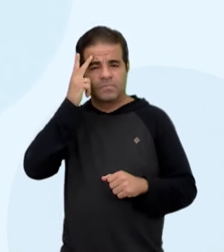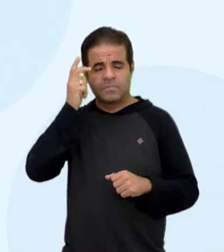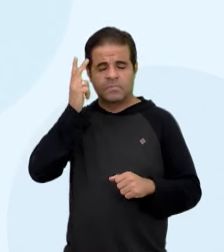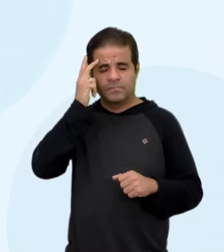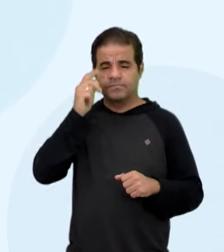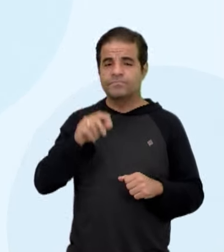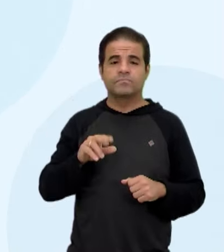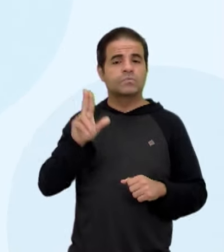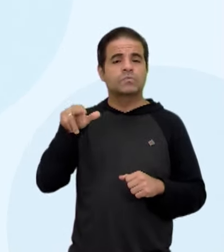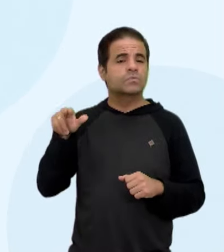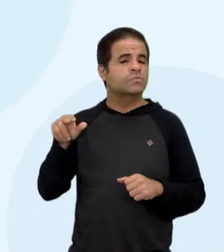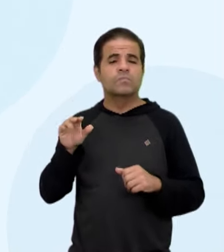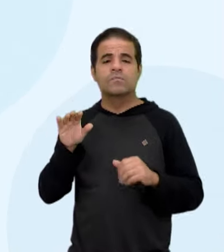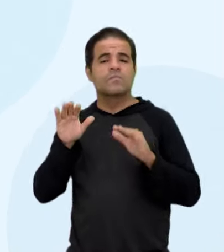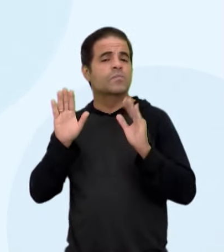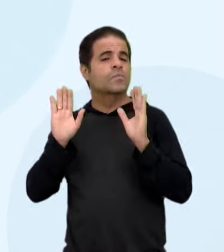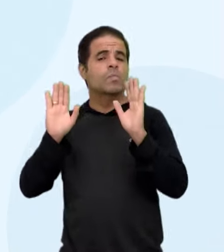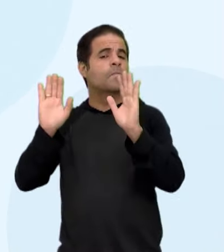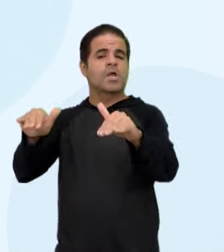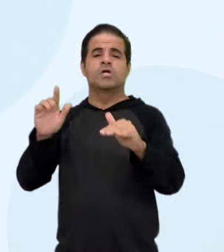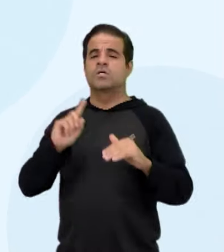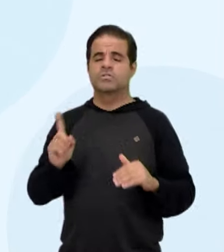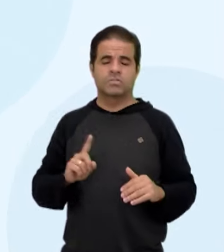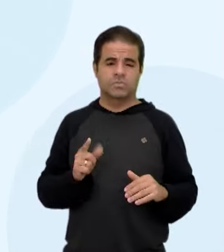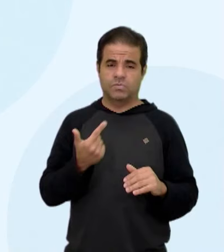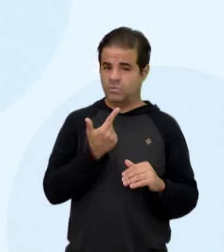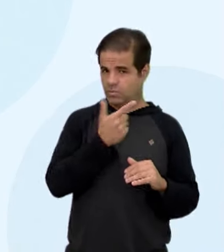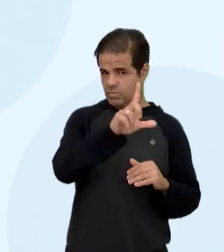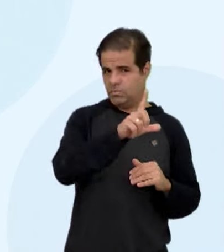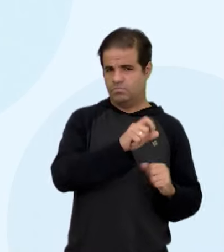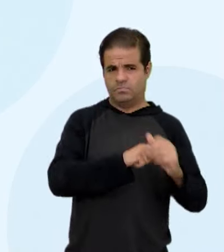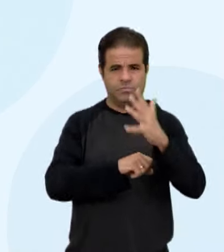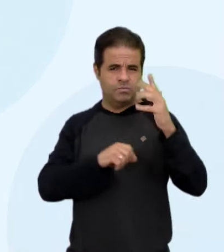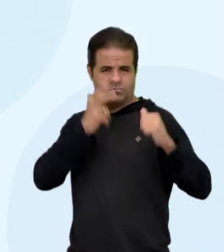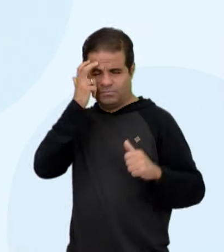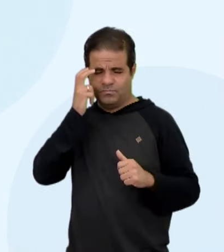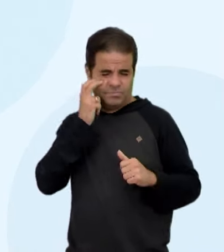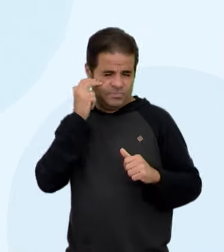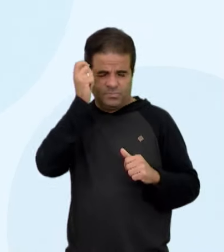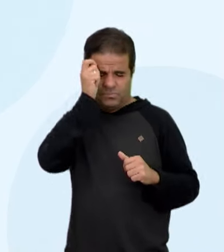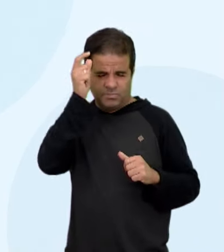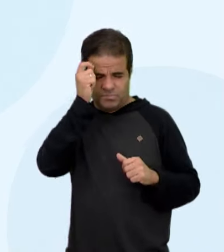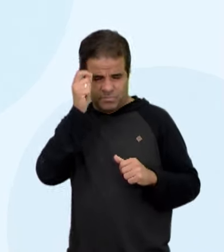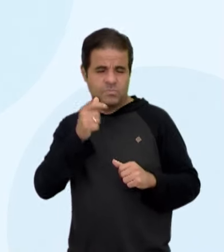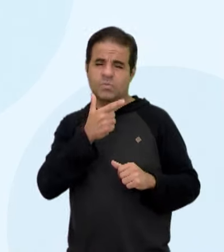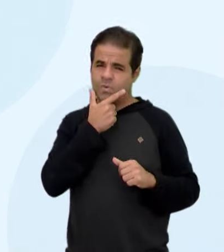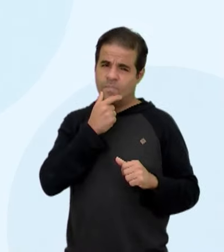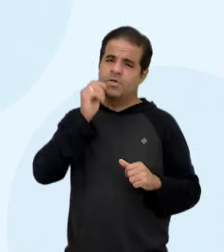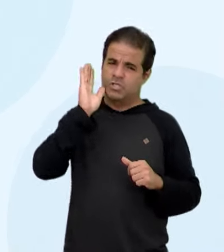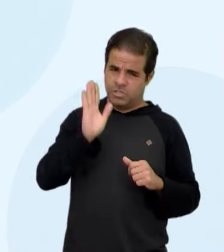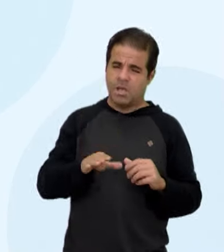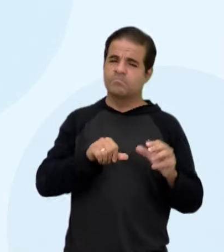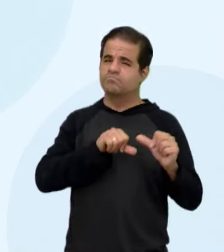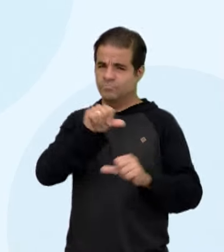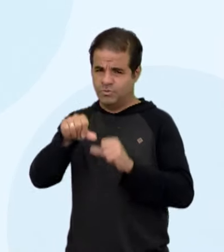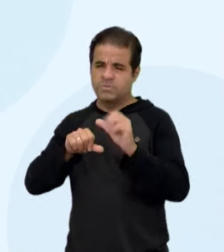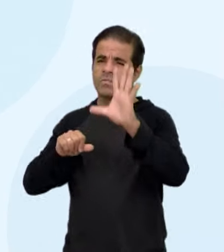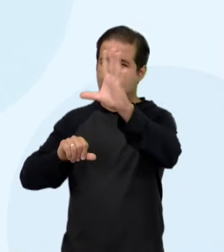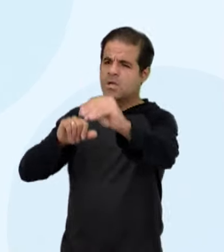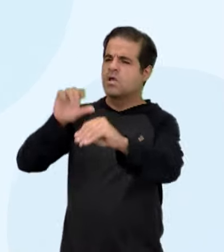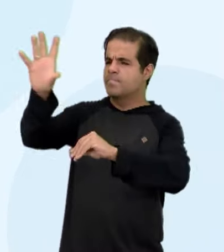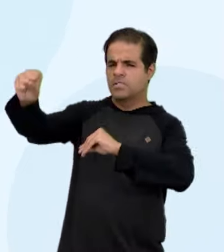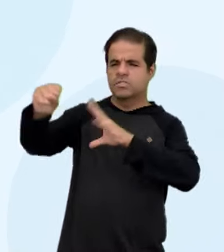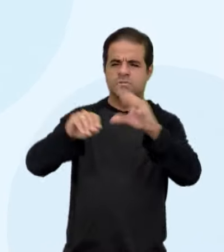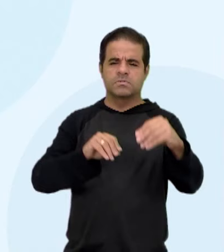né, intocada pelos seres humanos. E a paisagem cultural, né, a paisagem que os seres humanos modificaram. Será